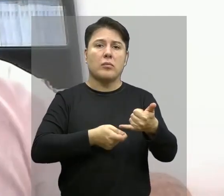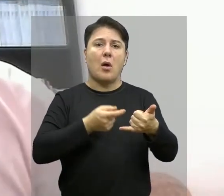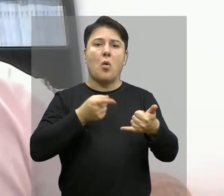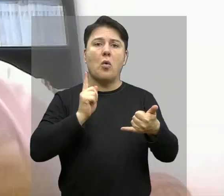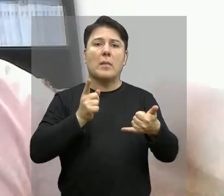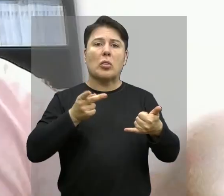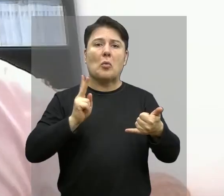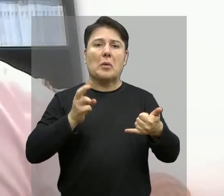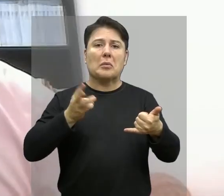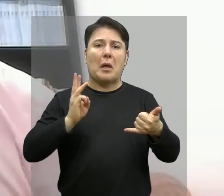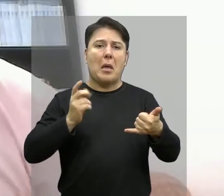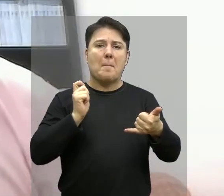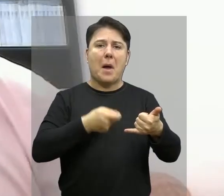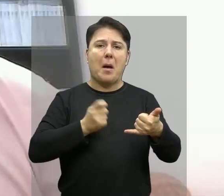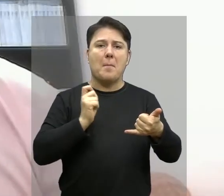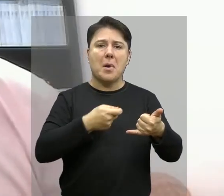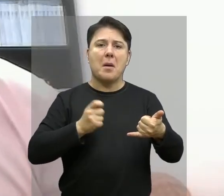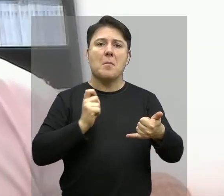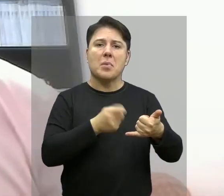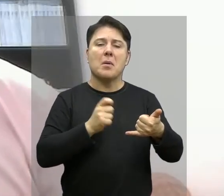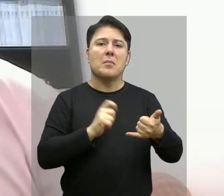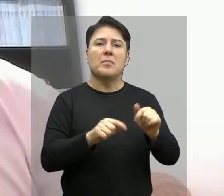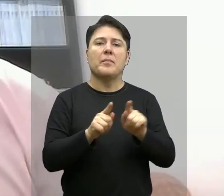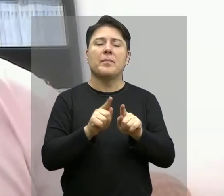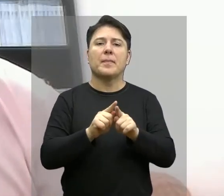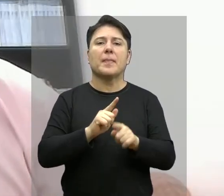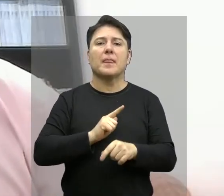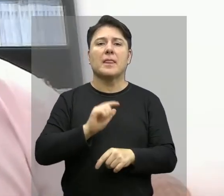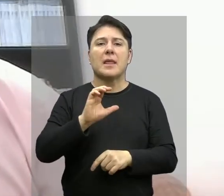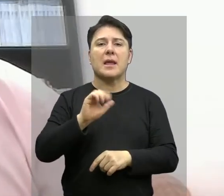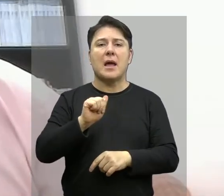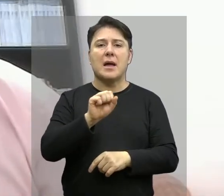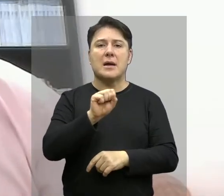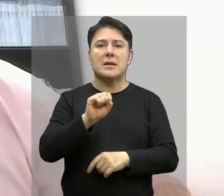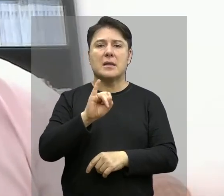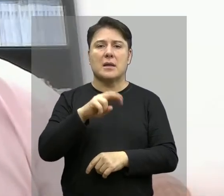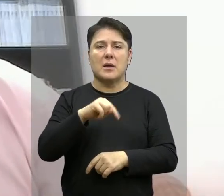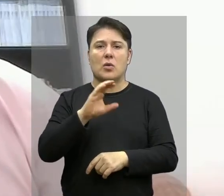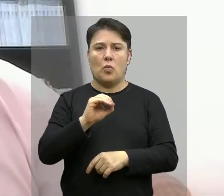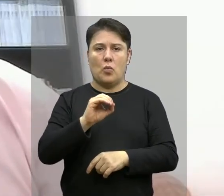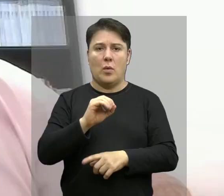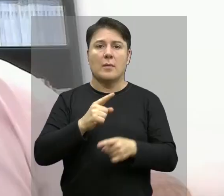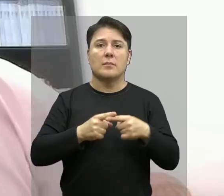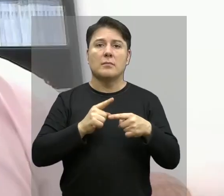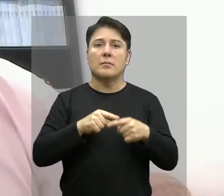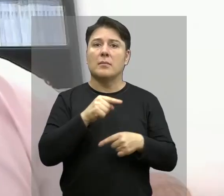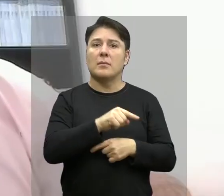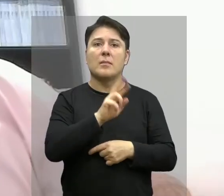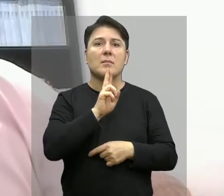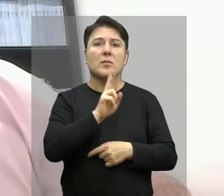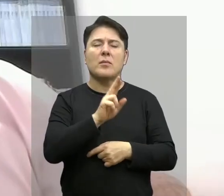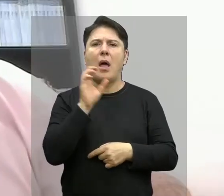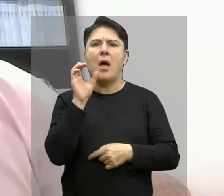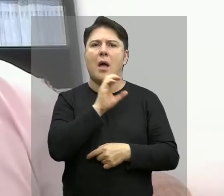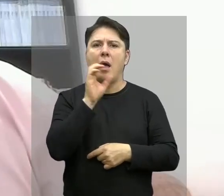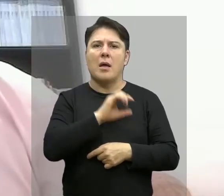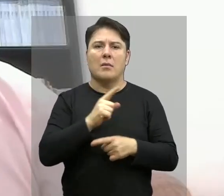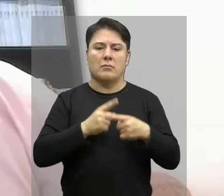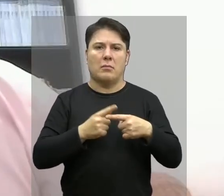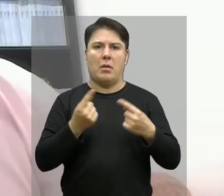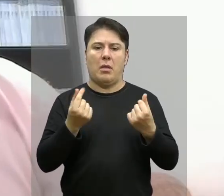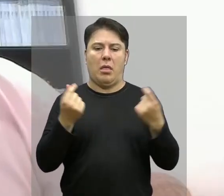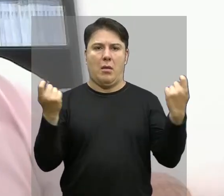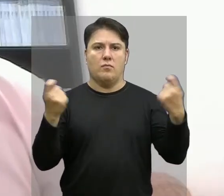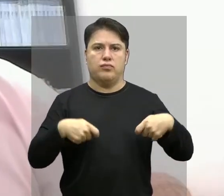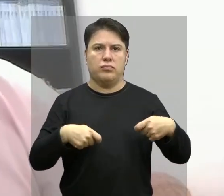três, aposto nisso, aposto naquilo. Esses cassinos online, que é pior ainda, porque o resultado é mais rápido. Entre a aposta